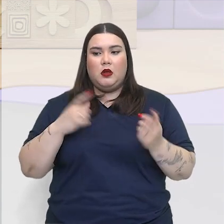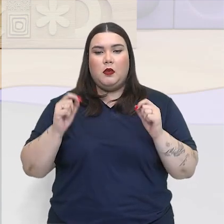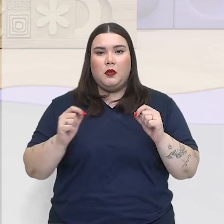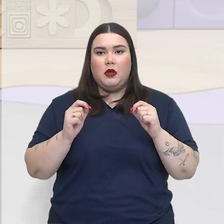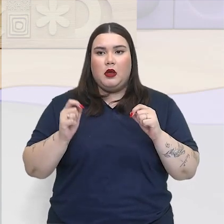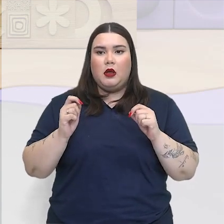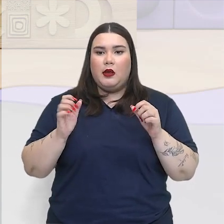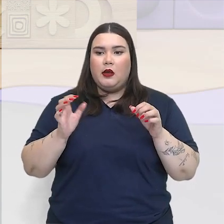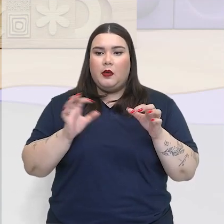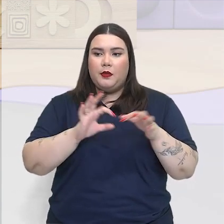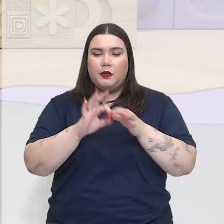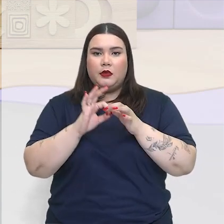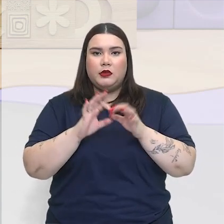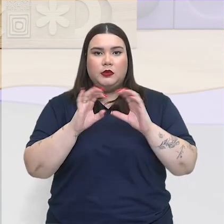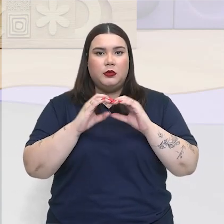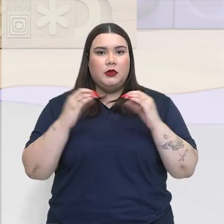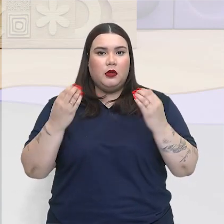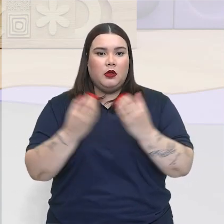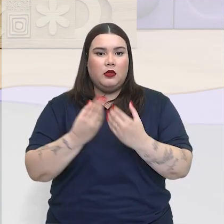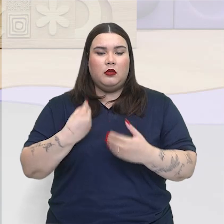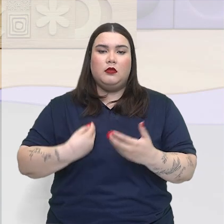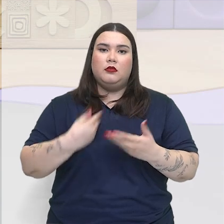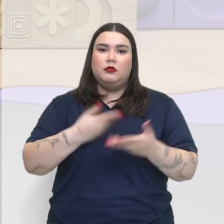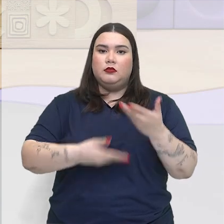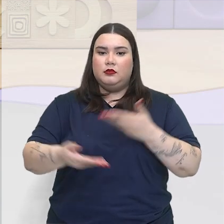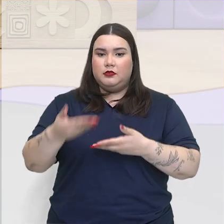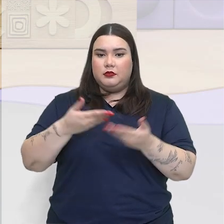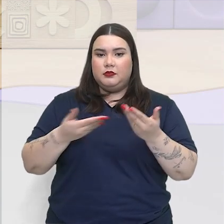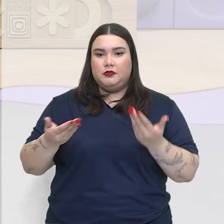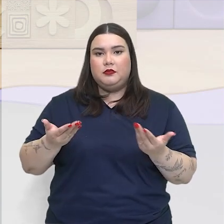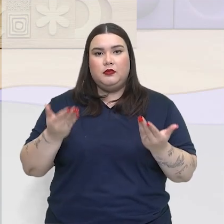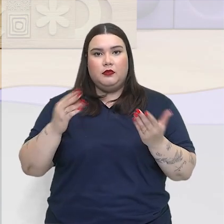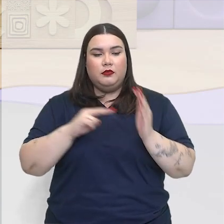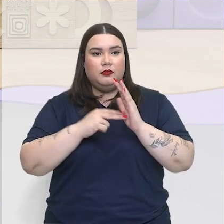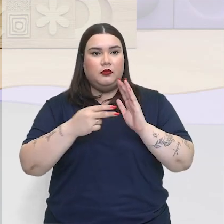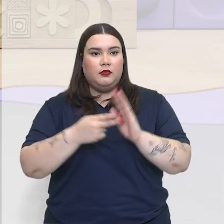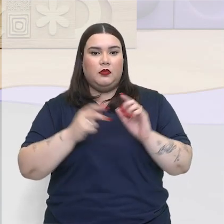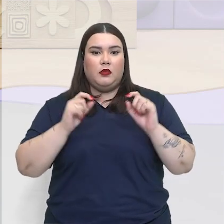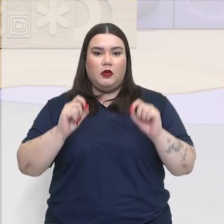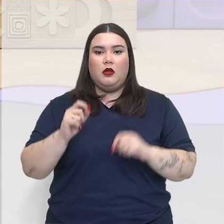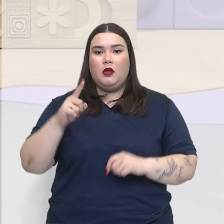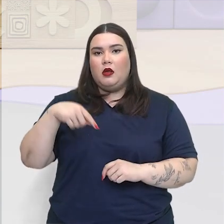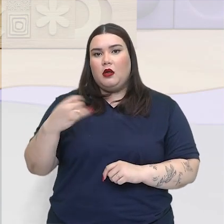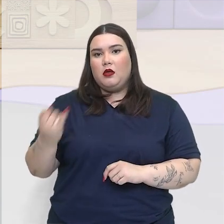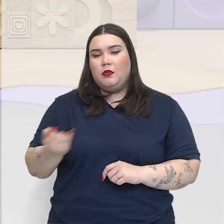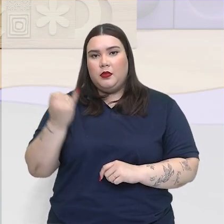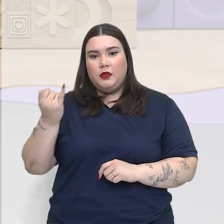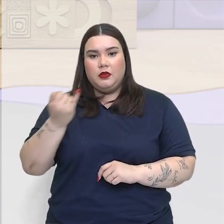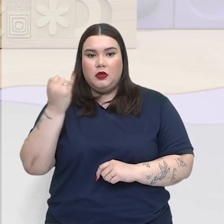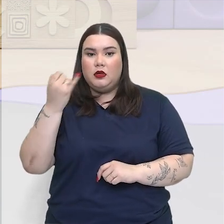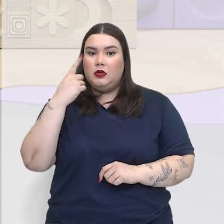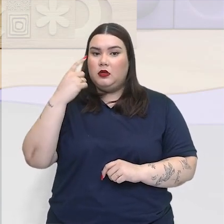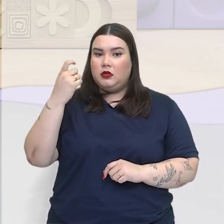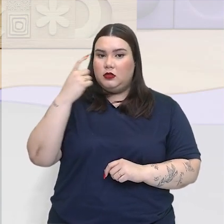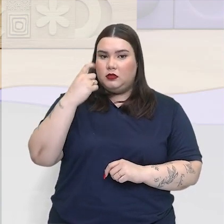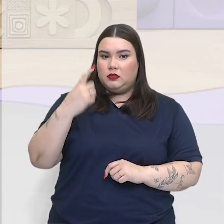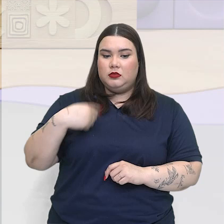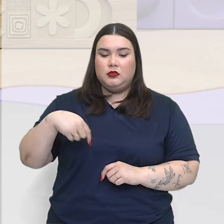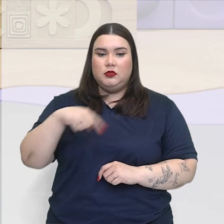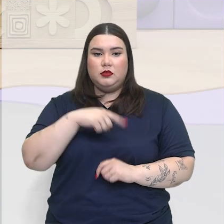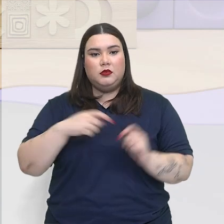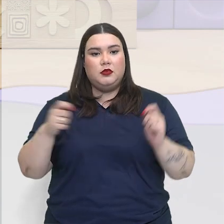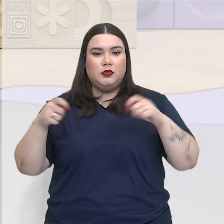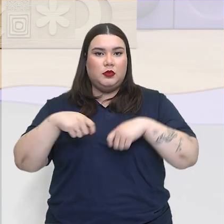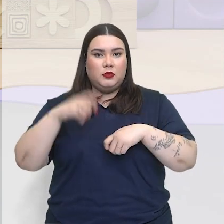a comunidade. Então, essa é uma figura muito importante, muito interessante, que